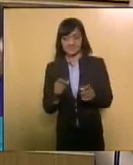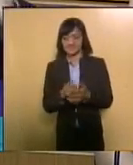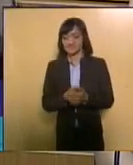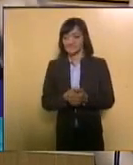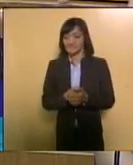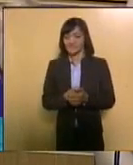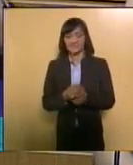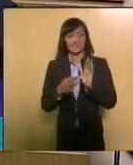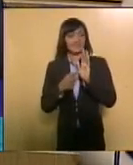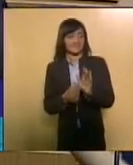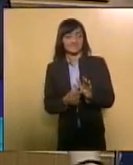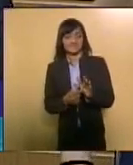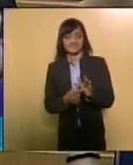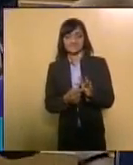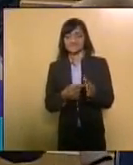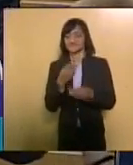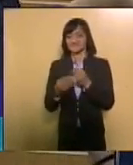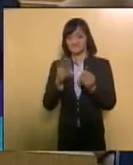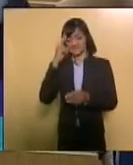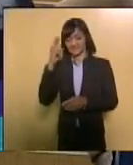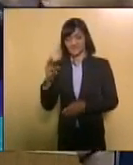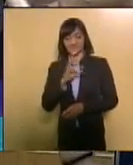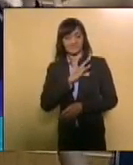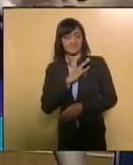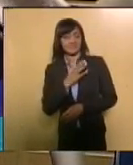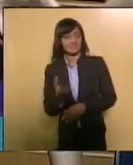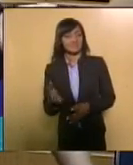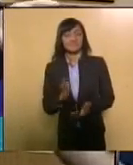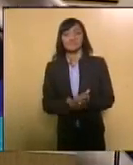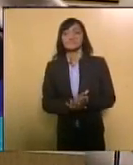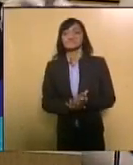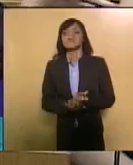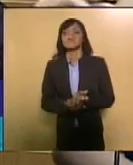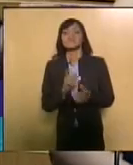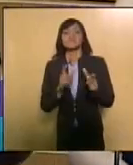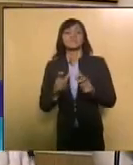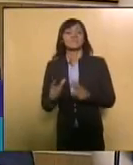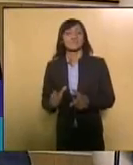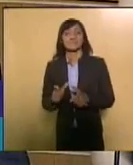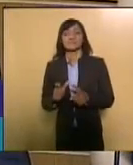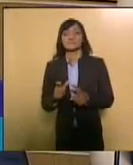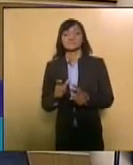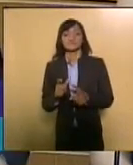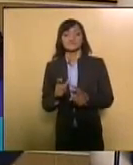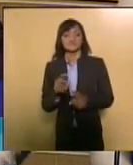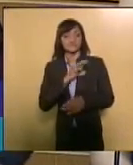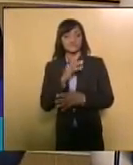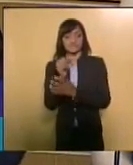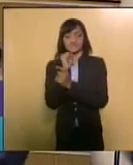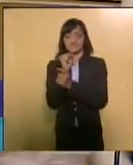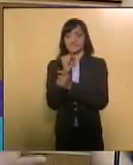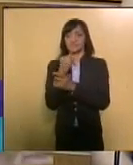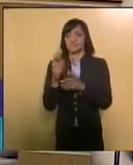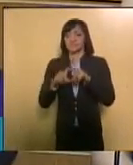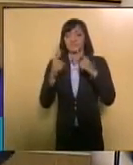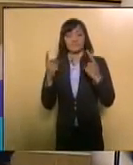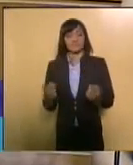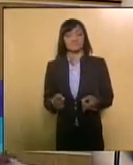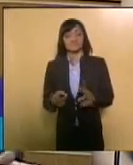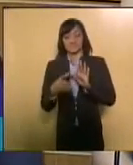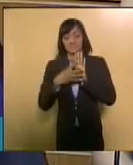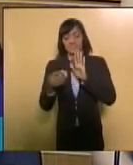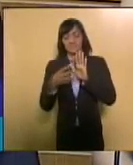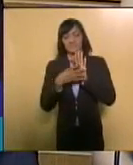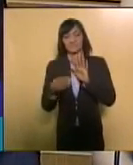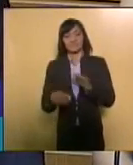pressão paraa Contabil do do dos chefes de polícia e dos operad locais da Segurança Pública né mas que basicamente é um modelo